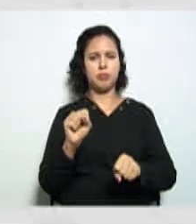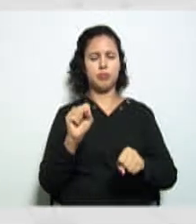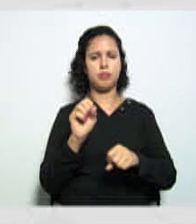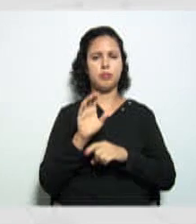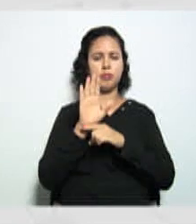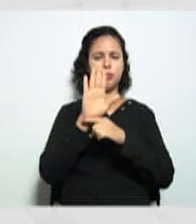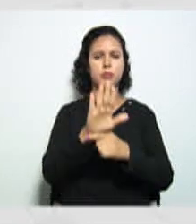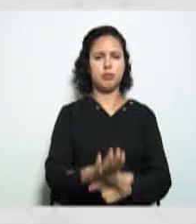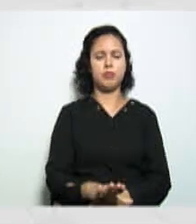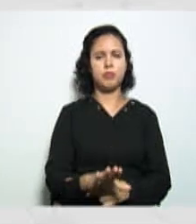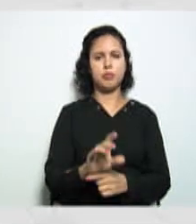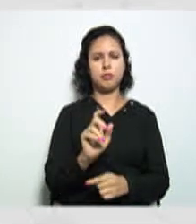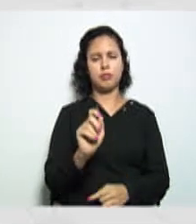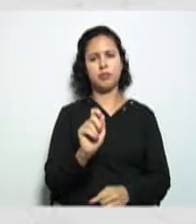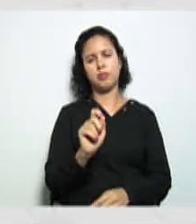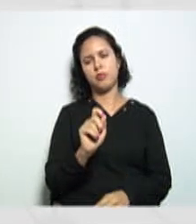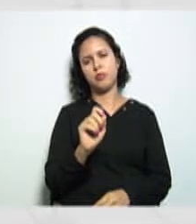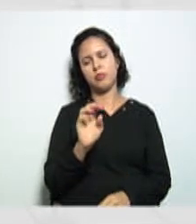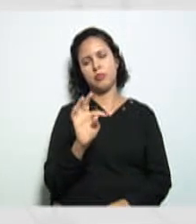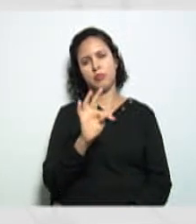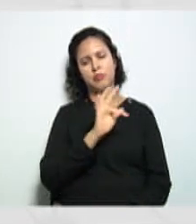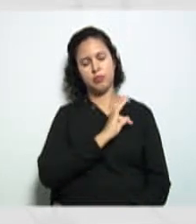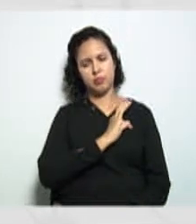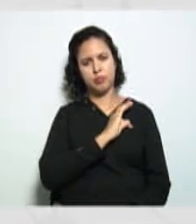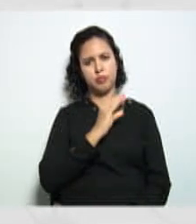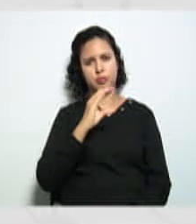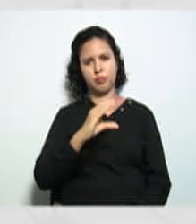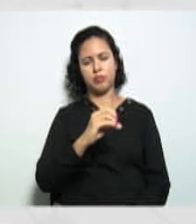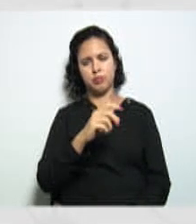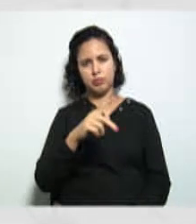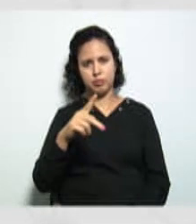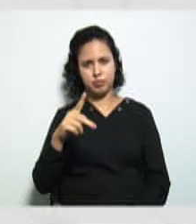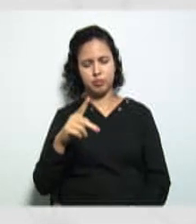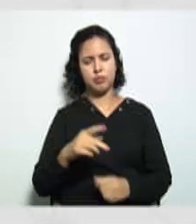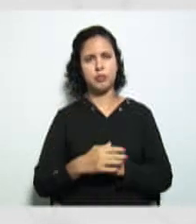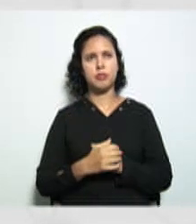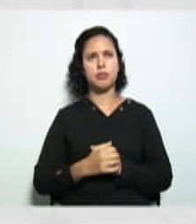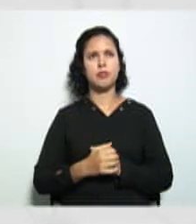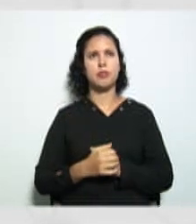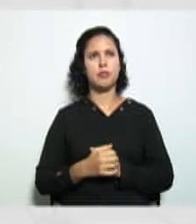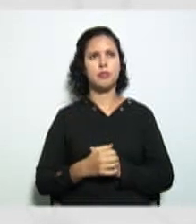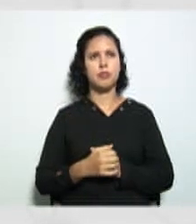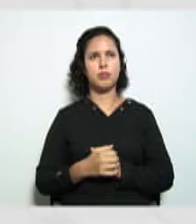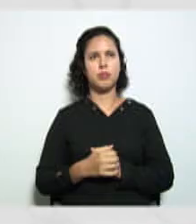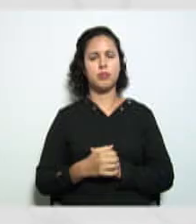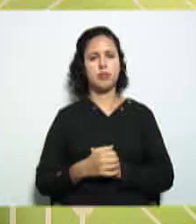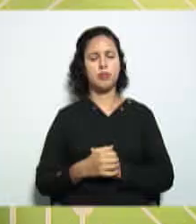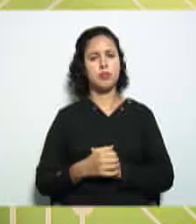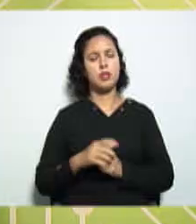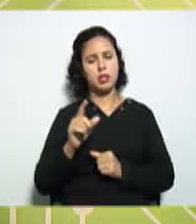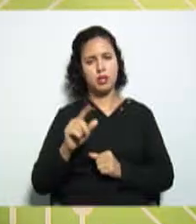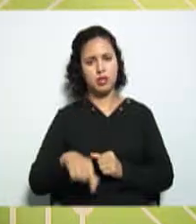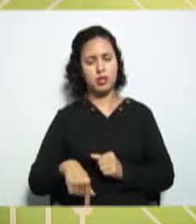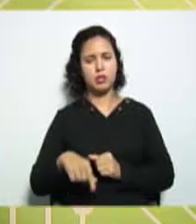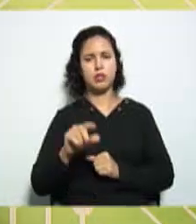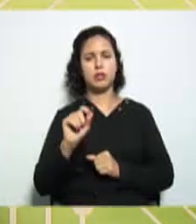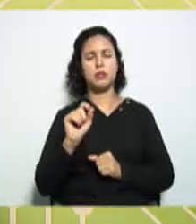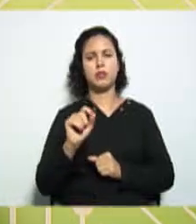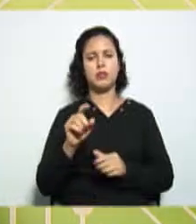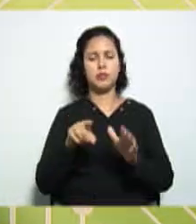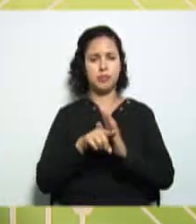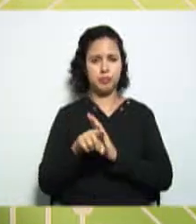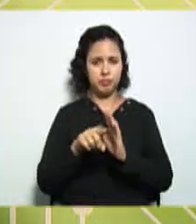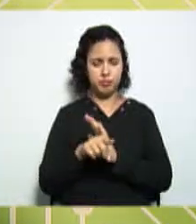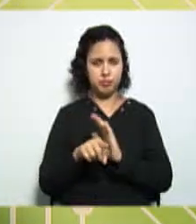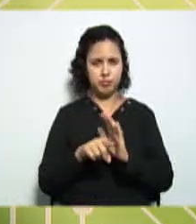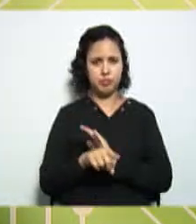auxiliar nas competências do técnico em cooperativismo. Então, essas daí são as nossas